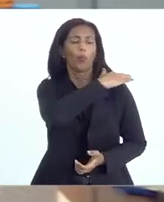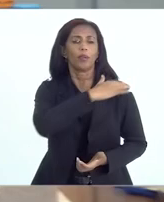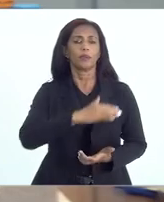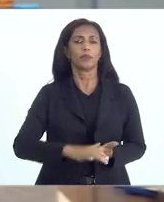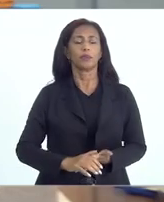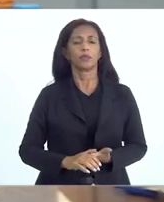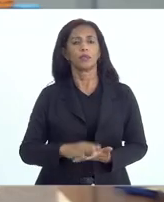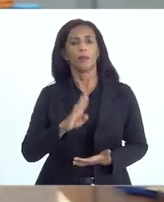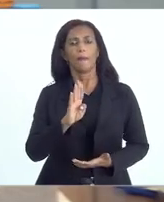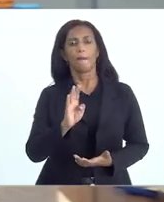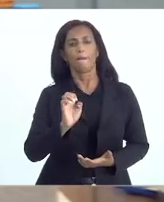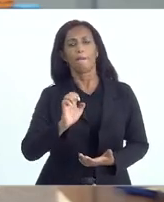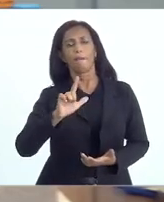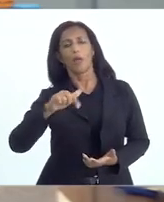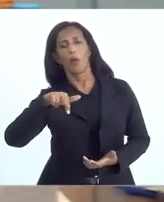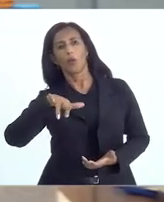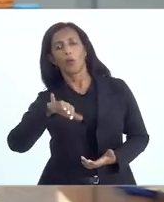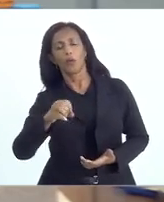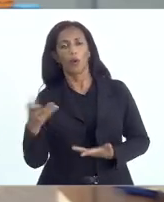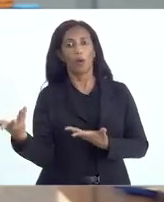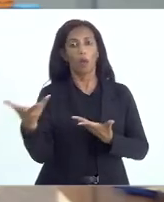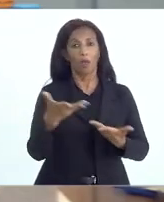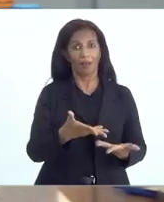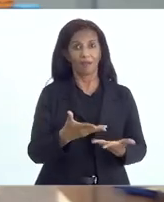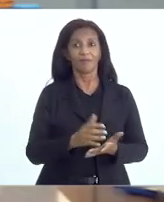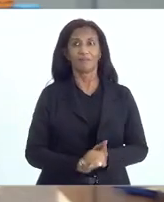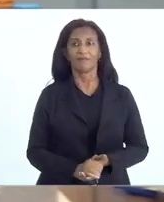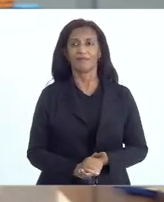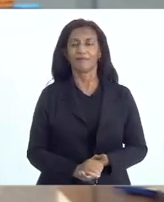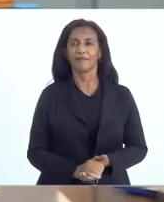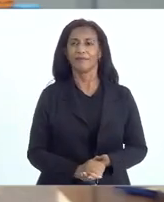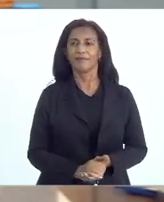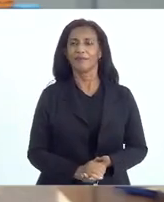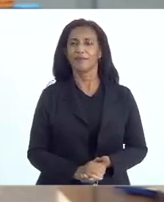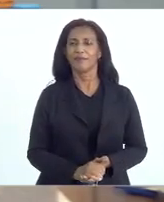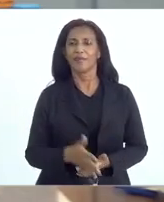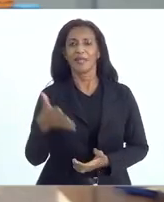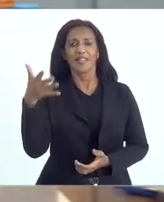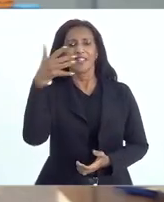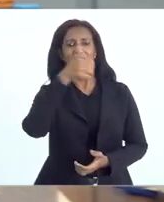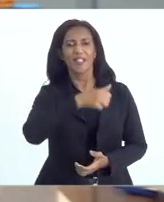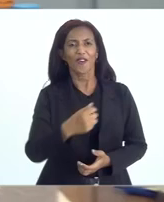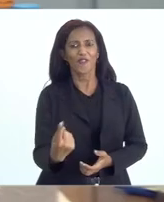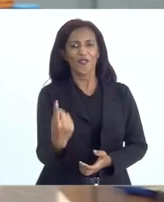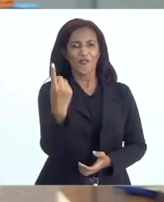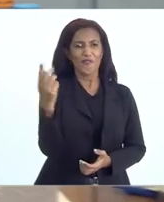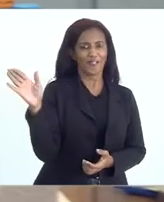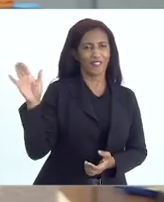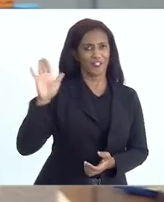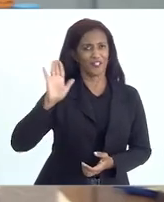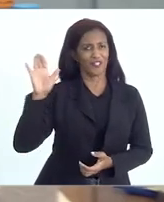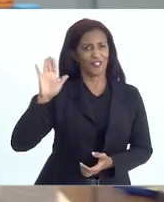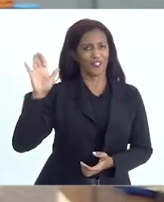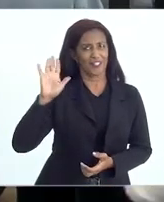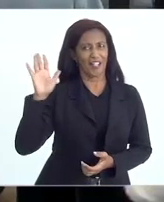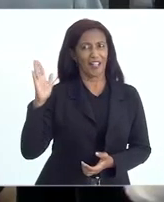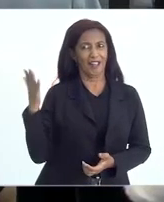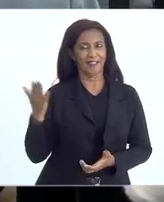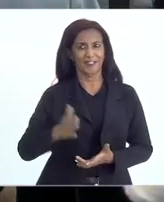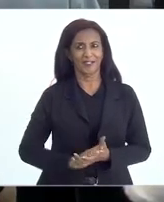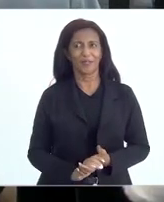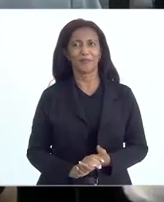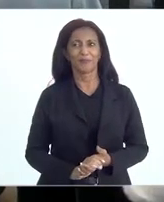coronel pior recebeu salvou o candidato Coronel Que importante também dizia aqui ó deixa eu